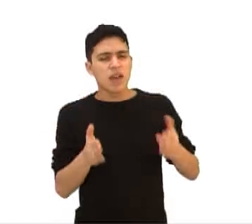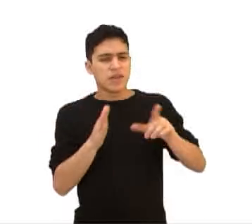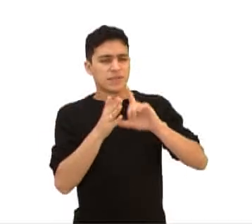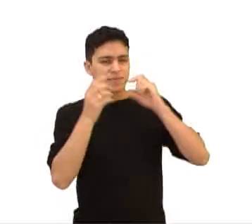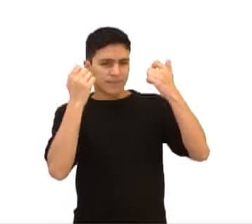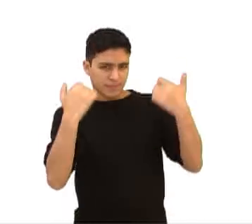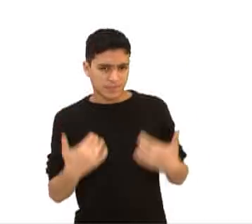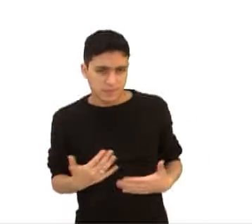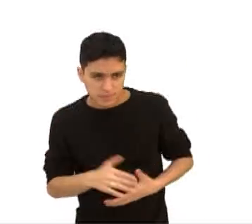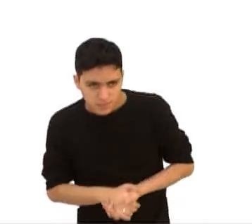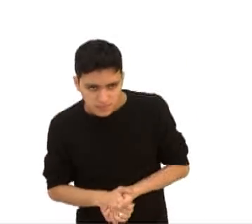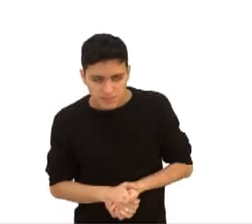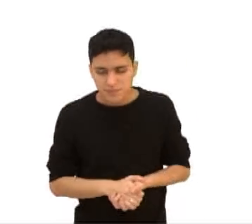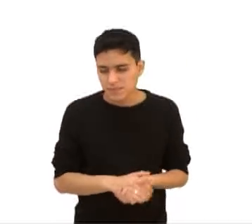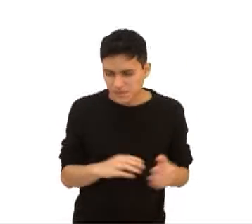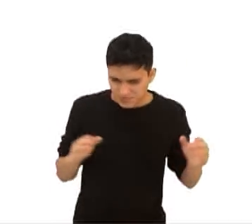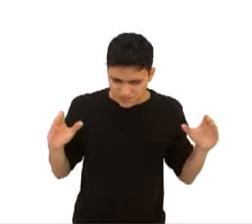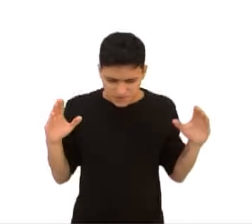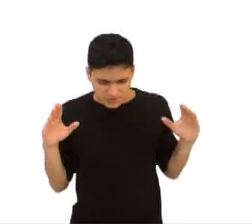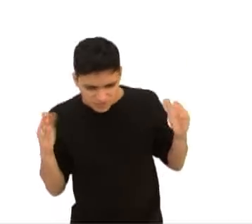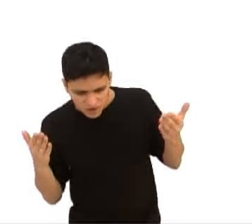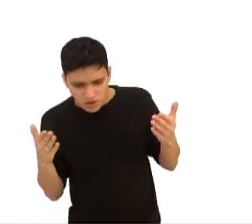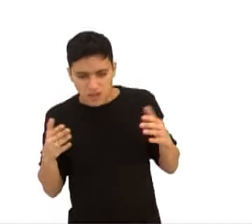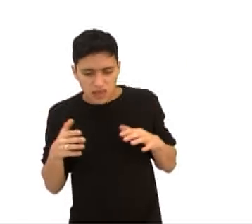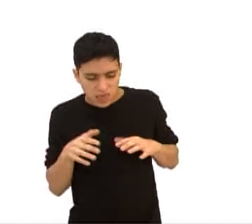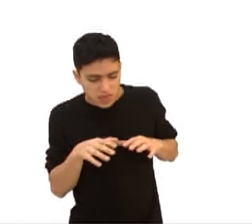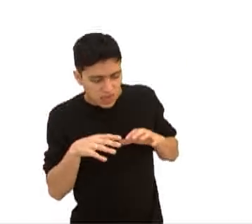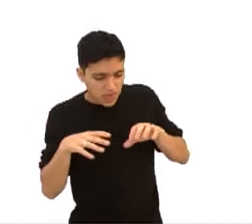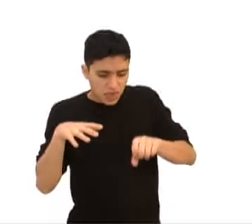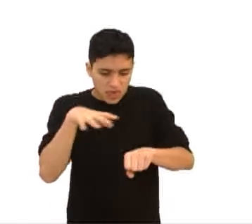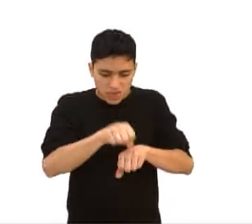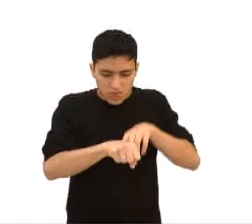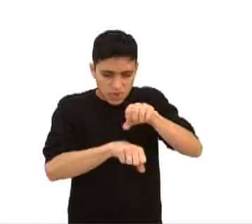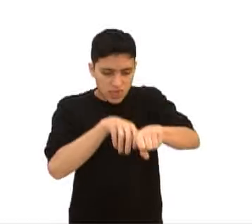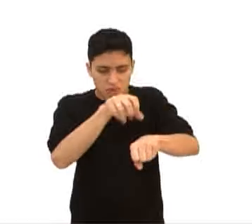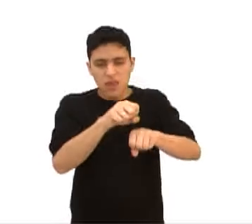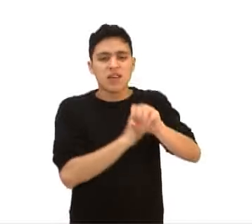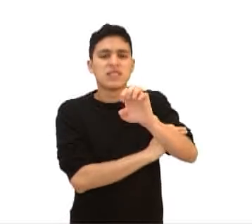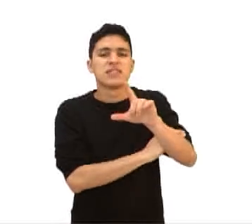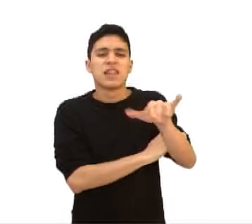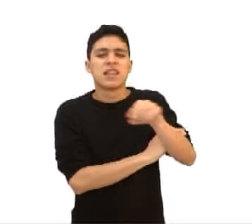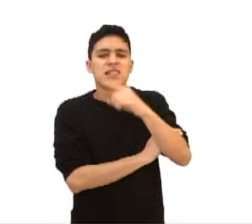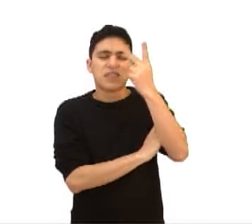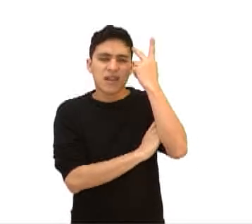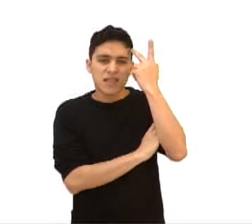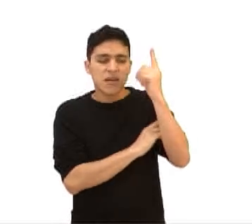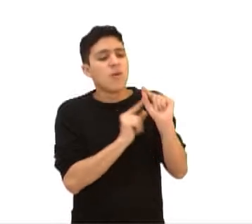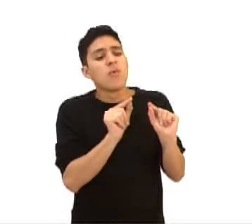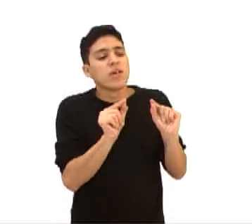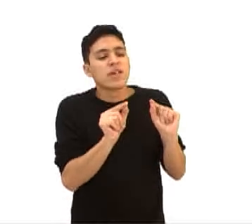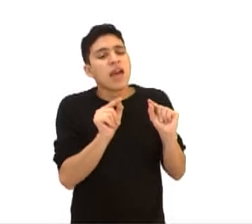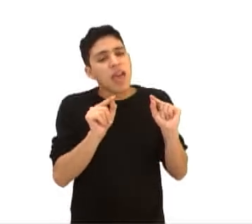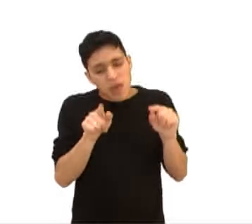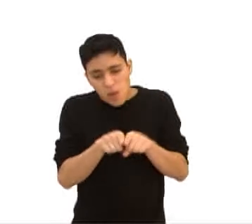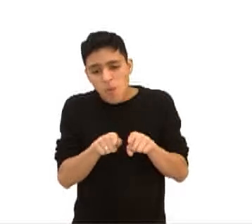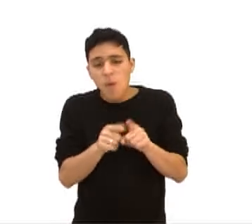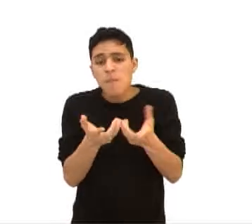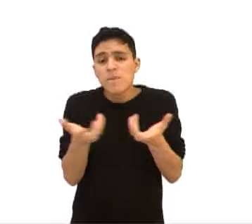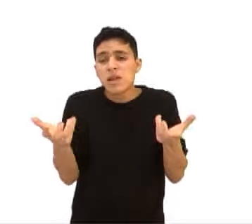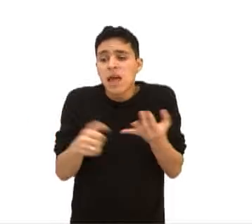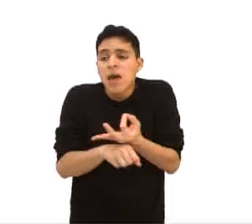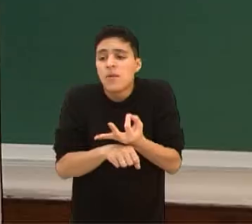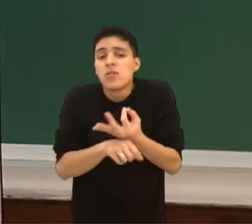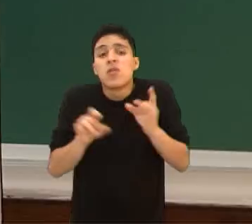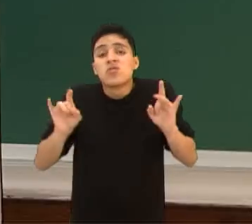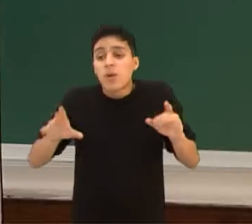aqui, ó, com ênfase aqui, ó, a seleção natural fez com que as plantas mais resistentes sobrevivessem à limitação de água, a